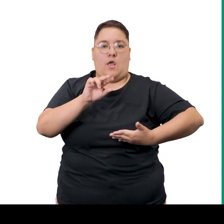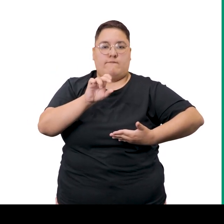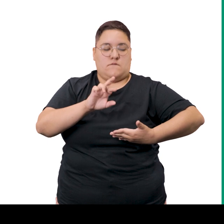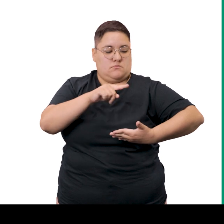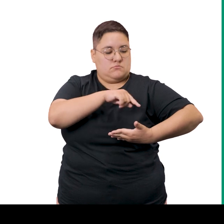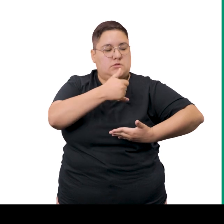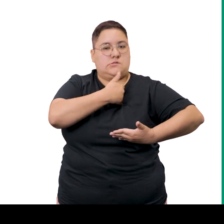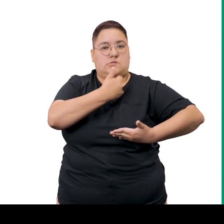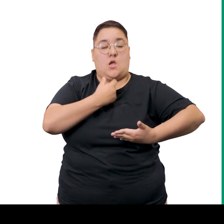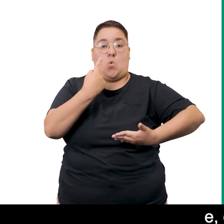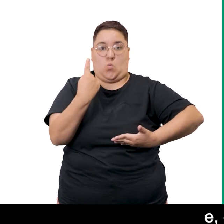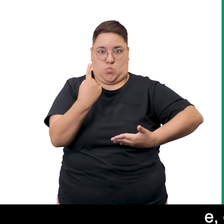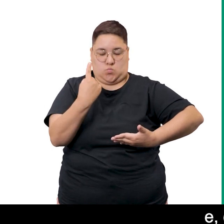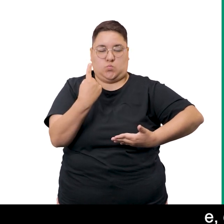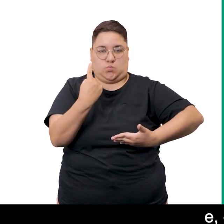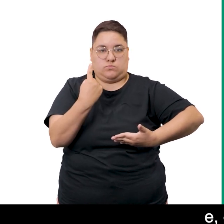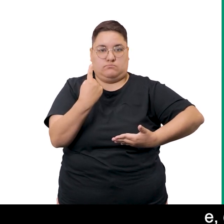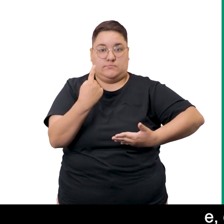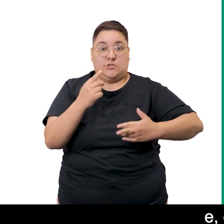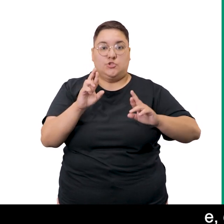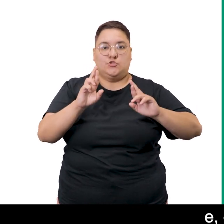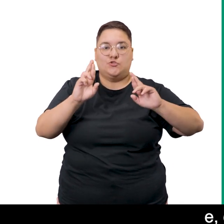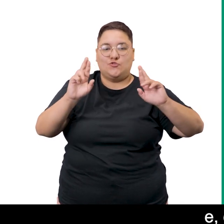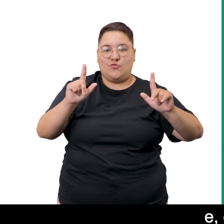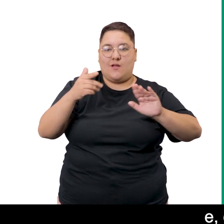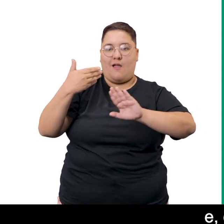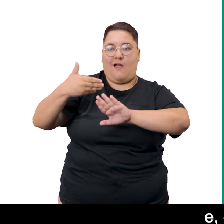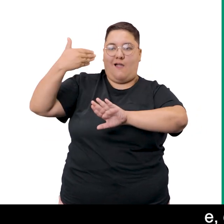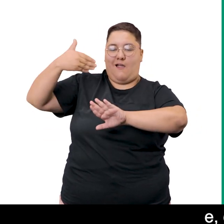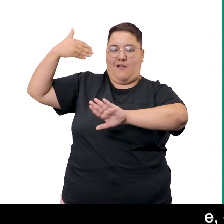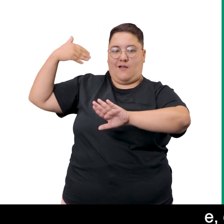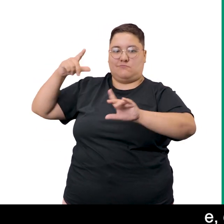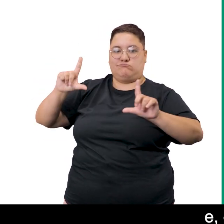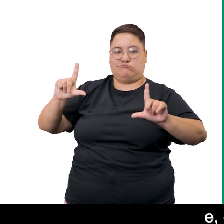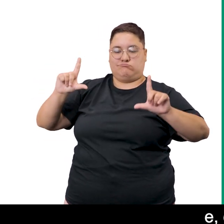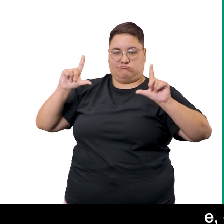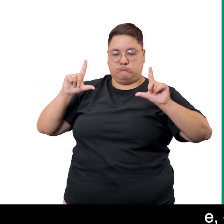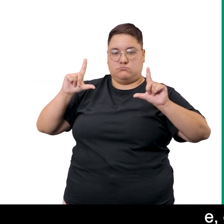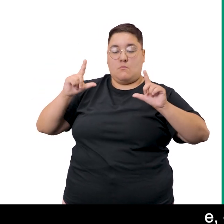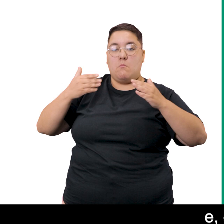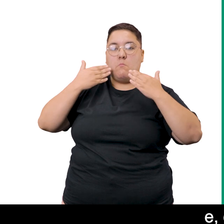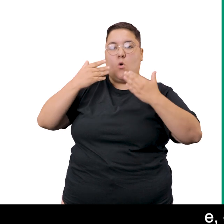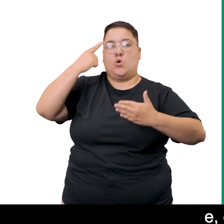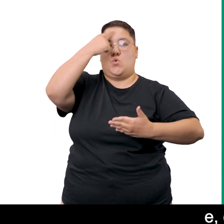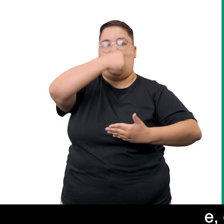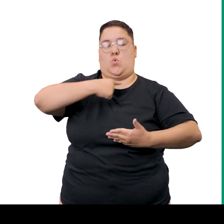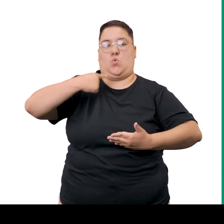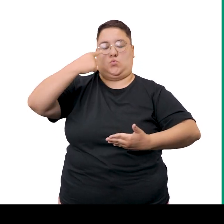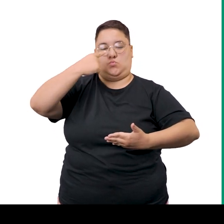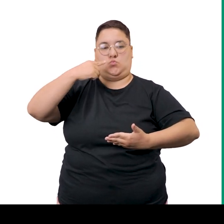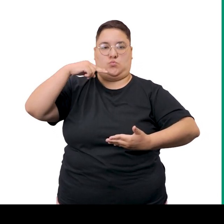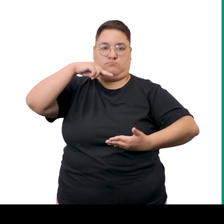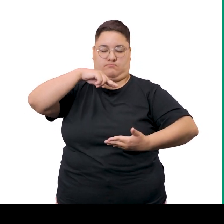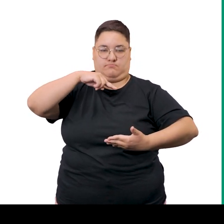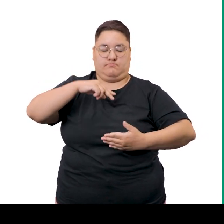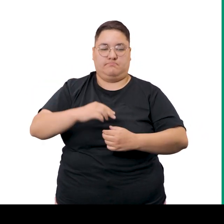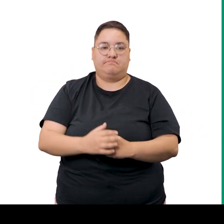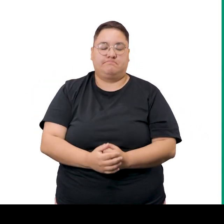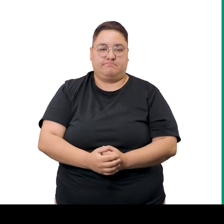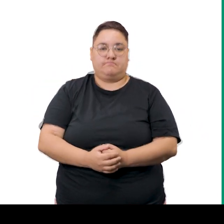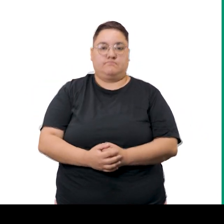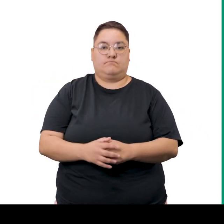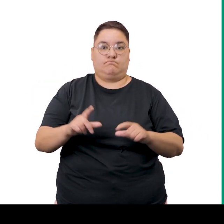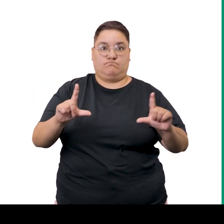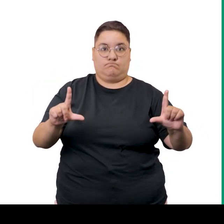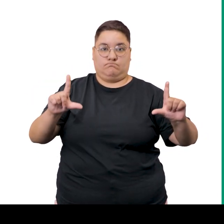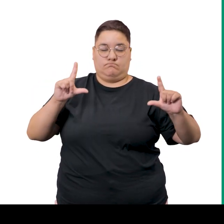com 1 ano de idade, e, diferentemente dos autorretratos anteriores, mostra seu rosto. A